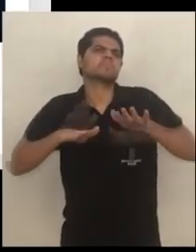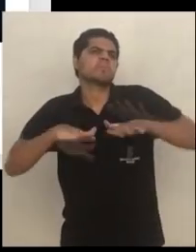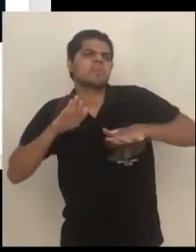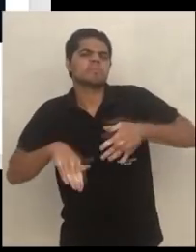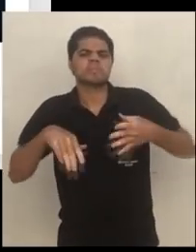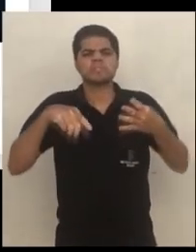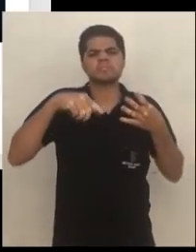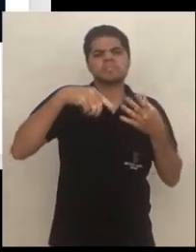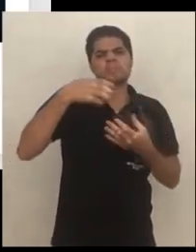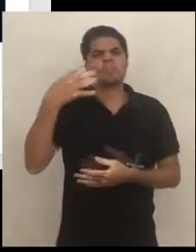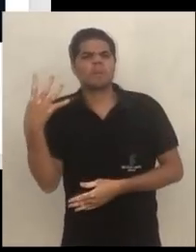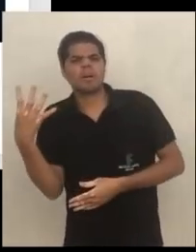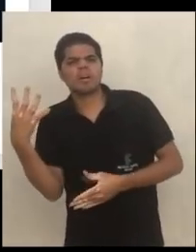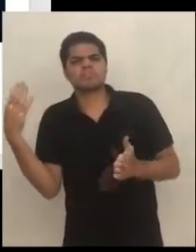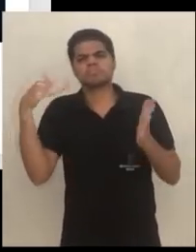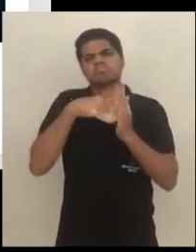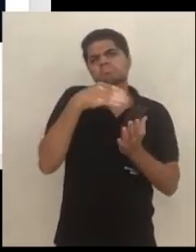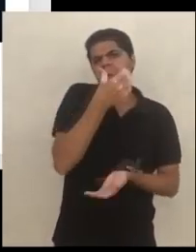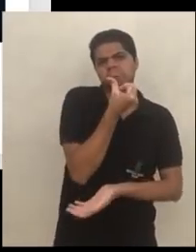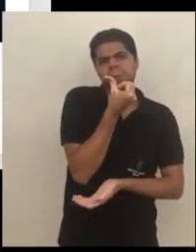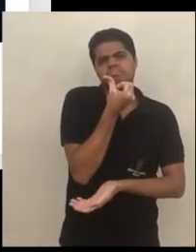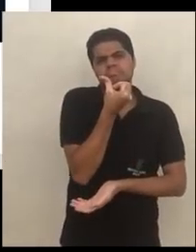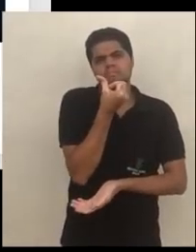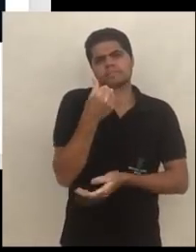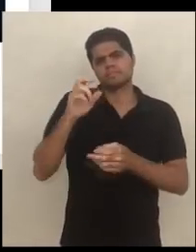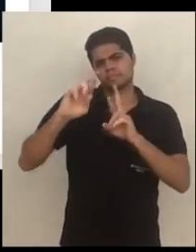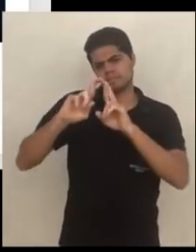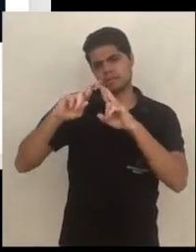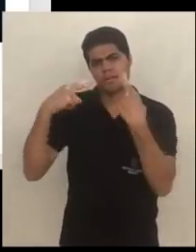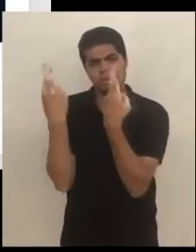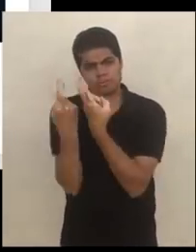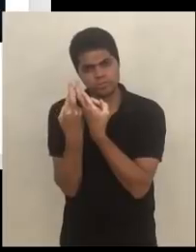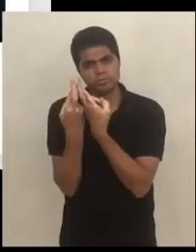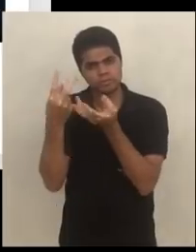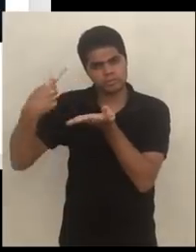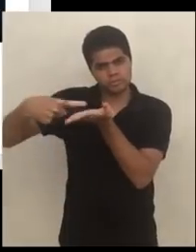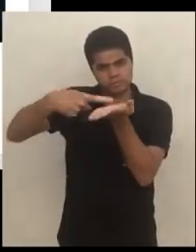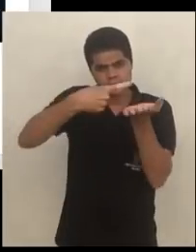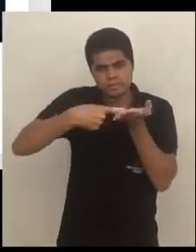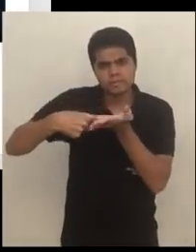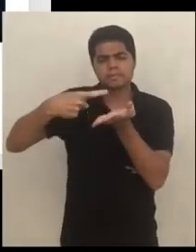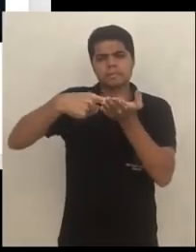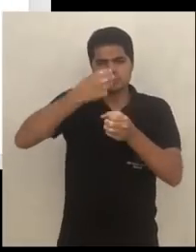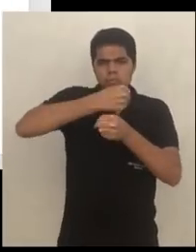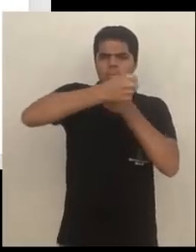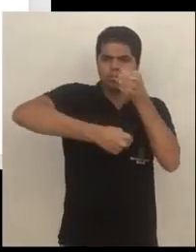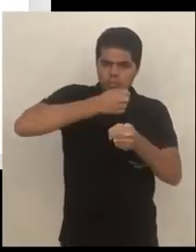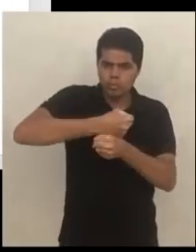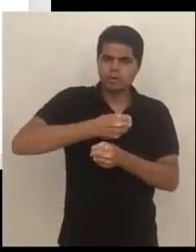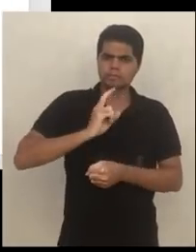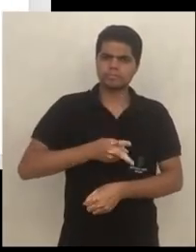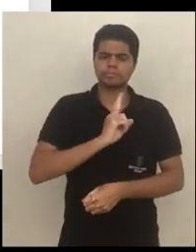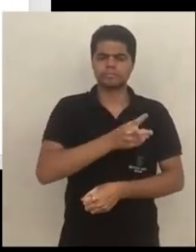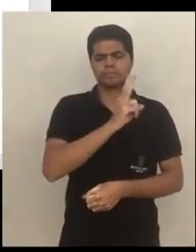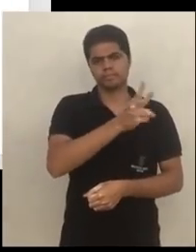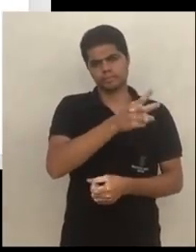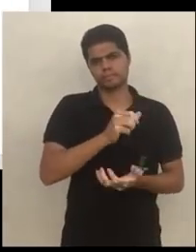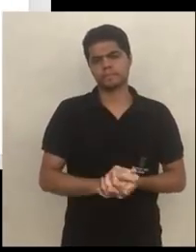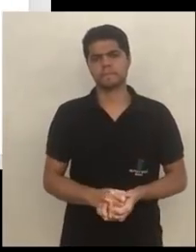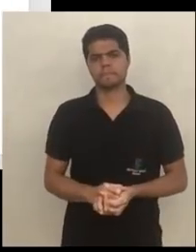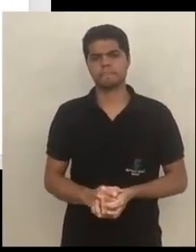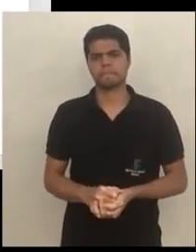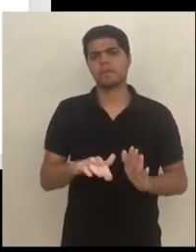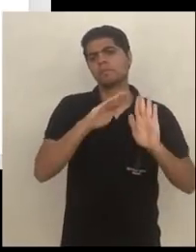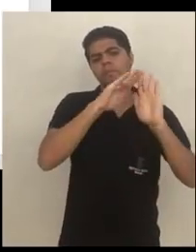6 reuniões anuais que essa comissão se reúne para tratar da agenda e da pauta do momento, né?